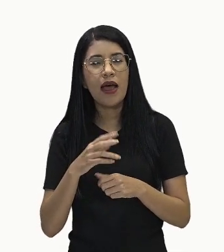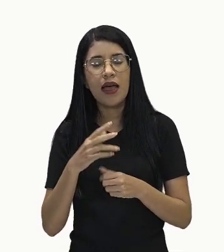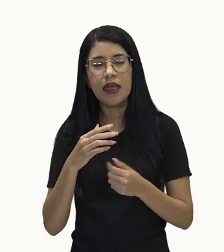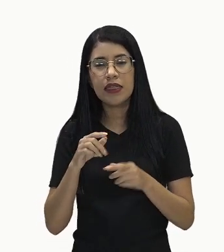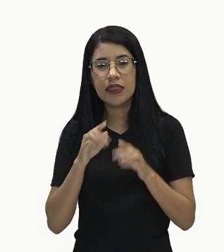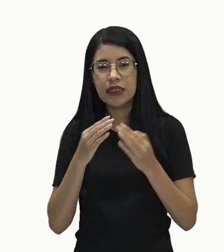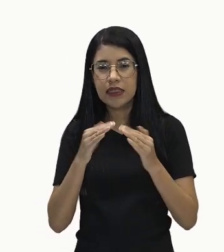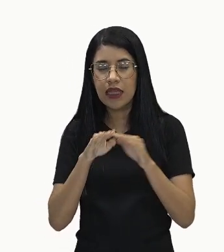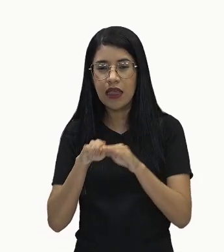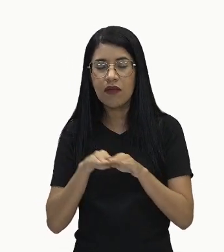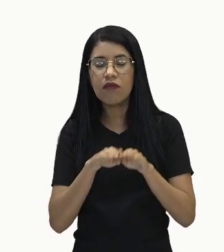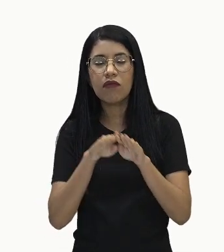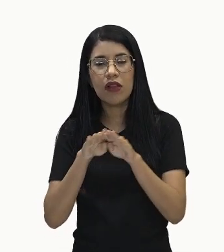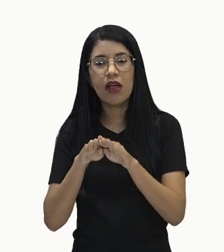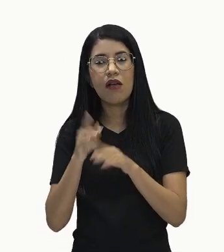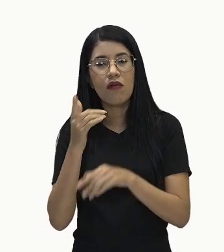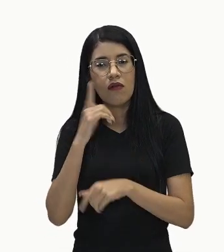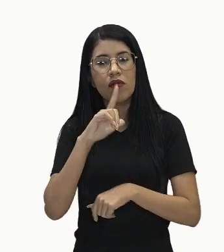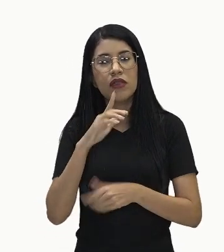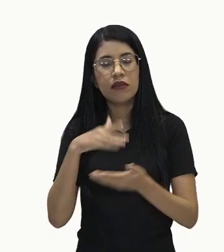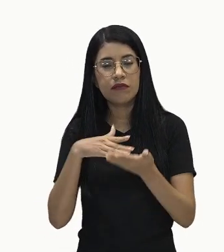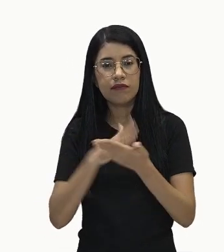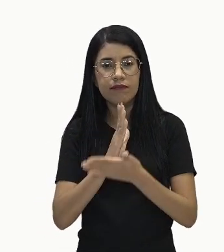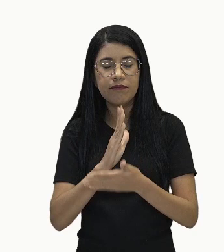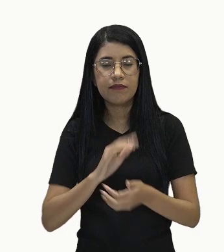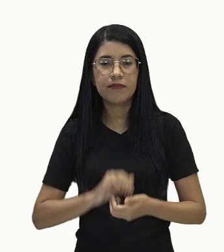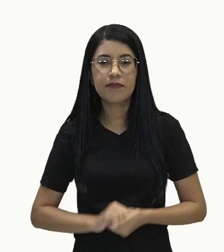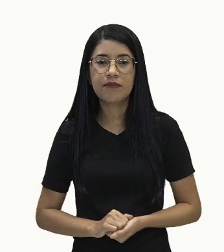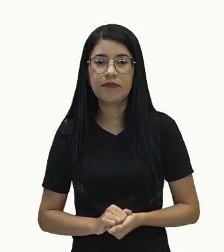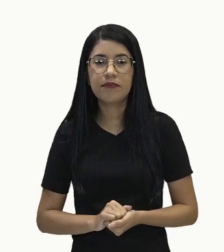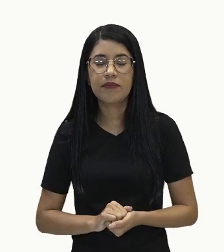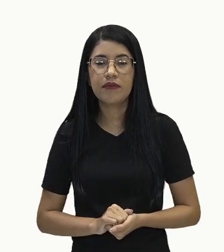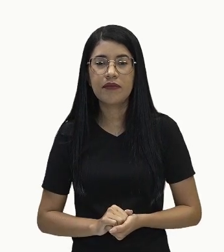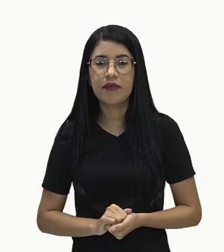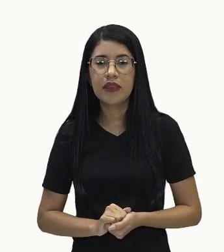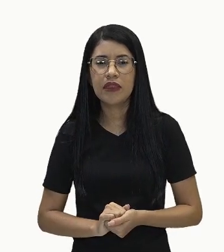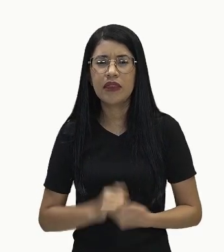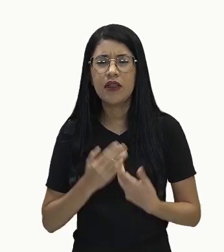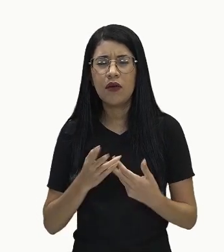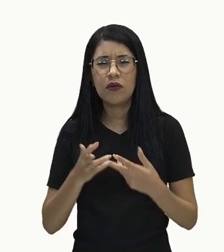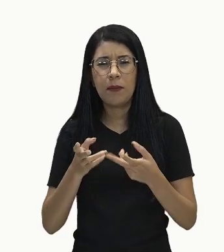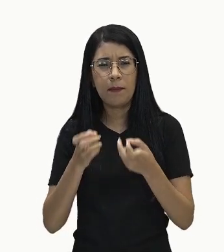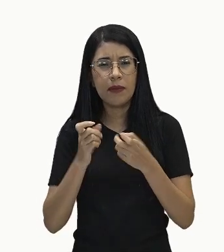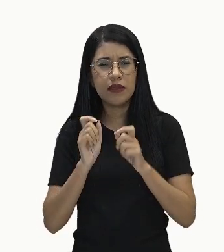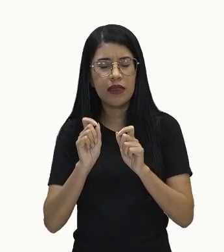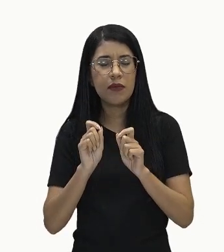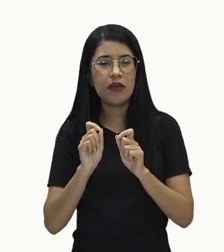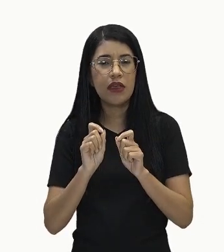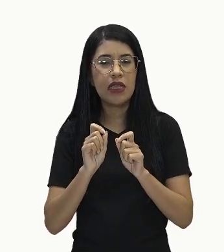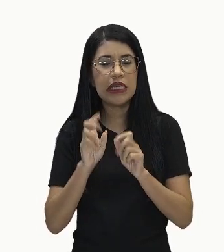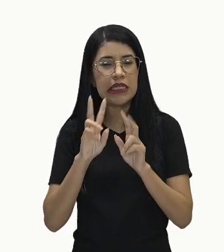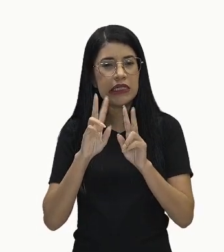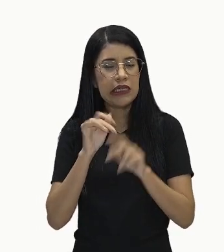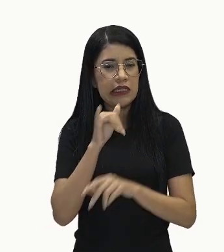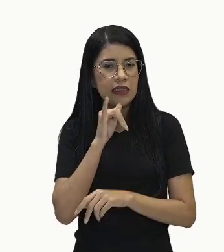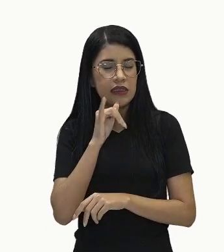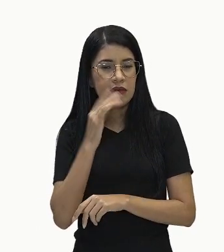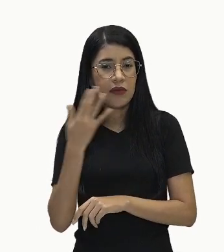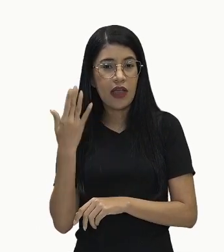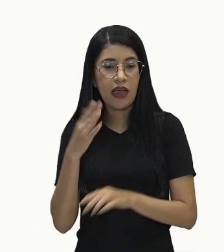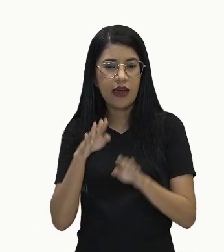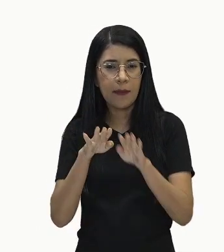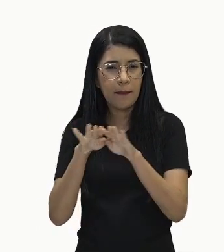desempate seria em favor da pontuação do aluno que? Do candidato que? Mais regular. Quando